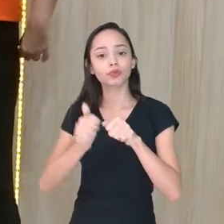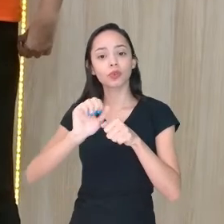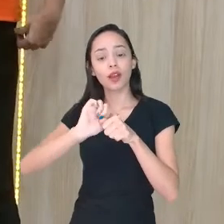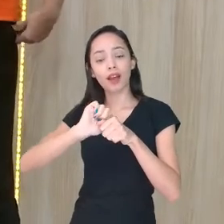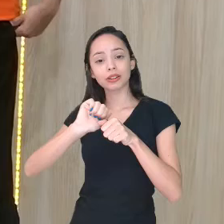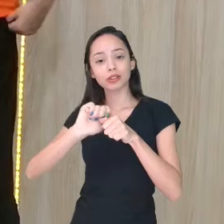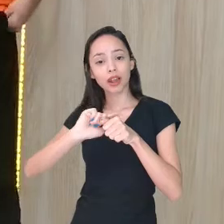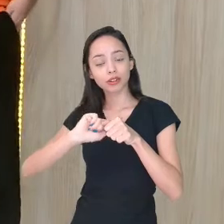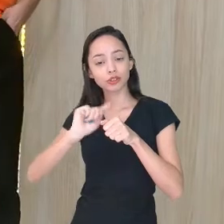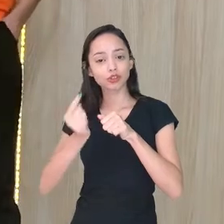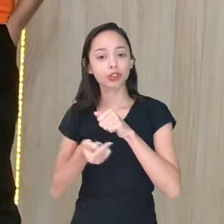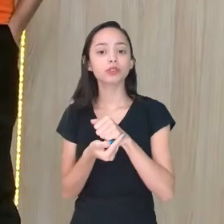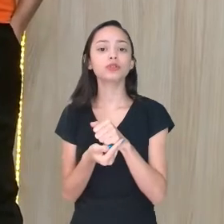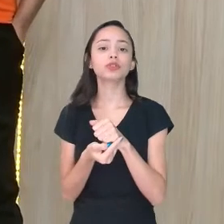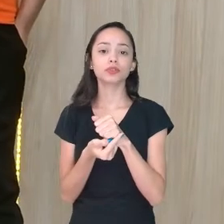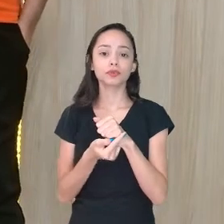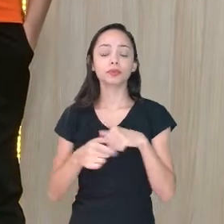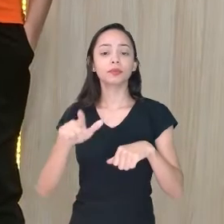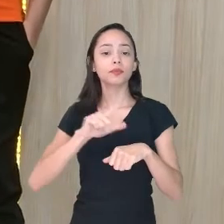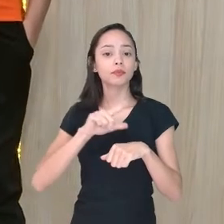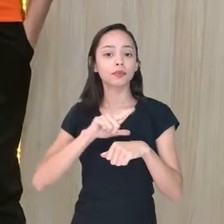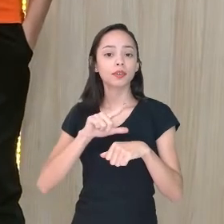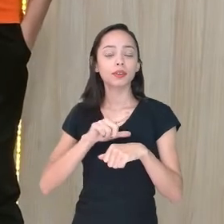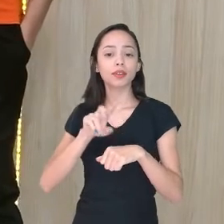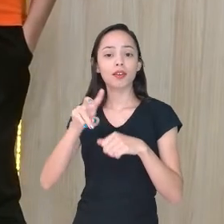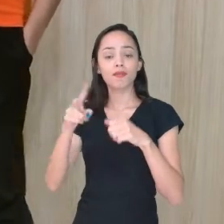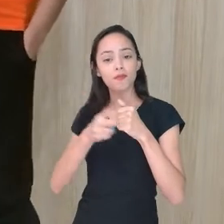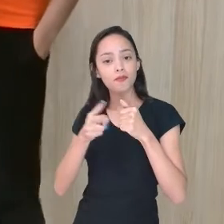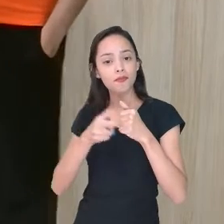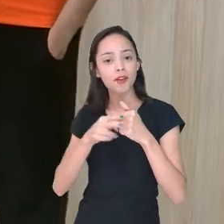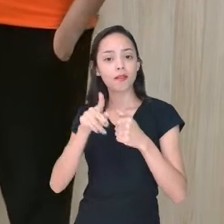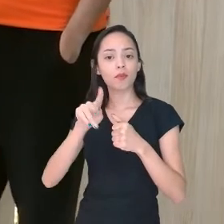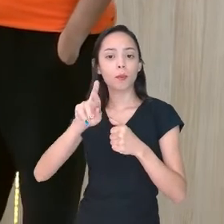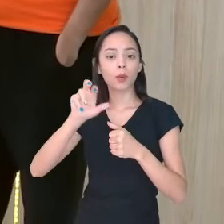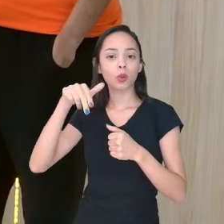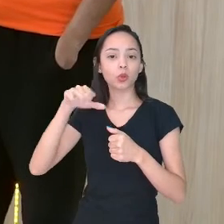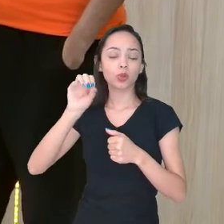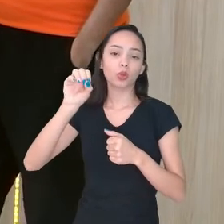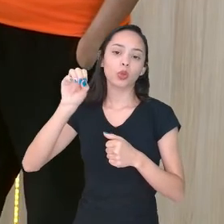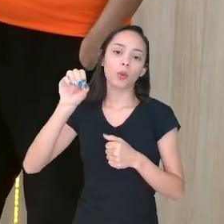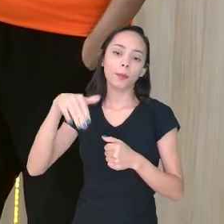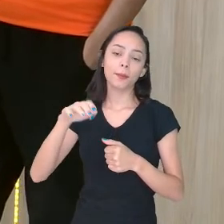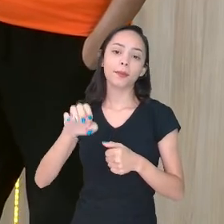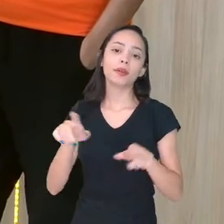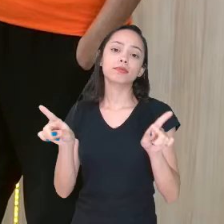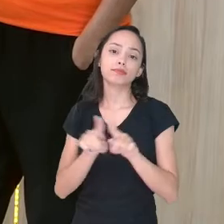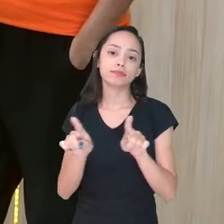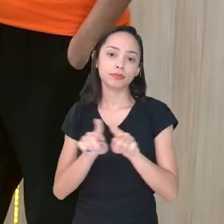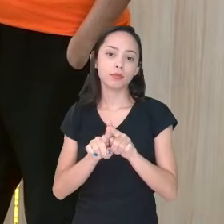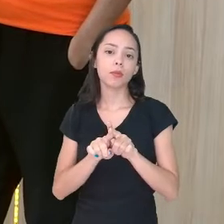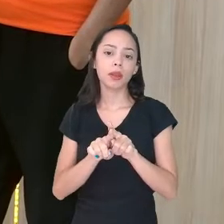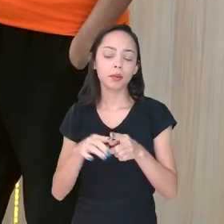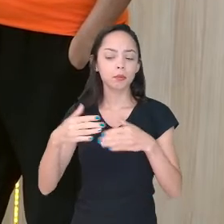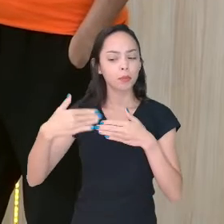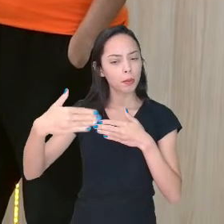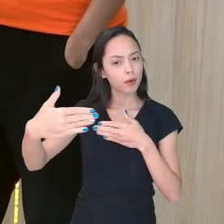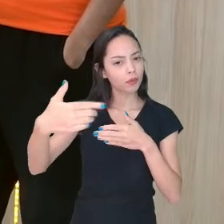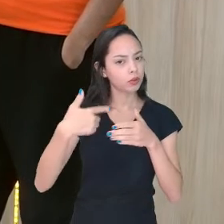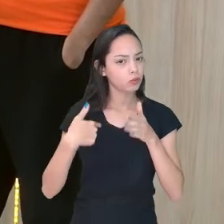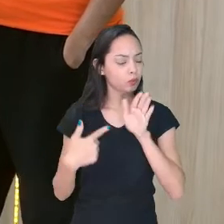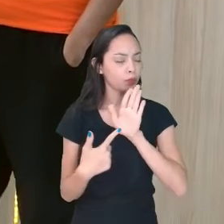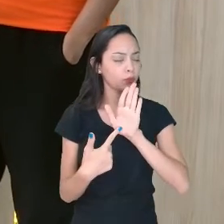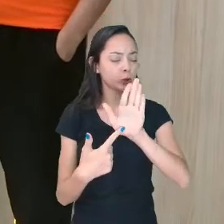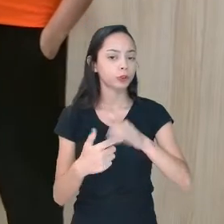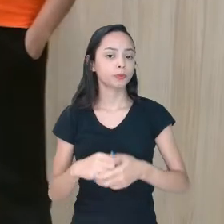o pronome, o verbo e o artigo. E são justamente esses aqui que a gente vai ver, tá?